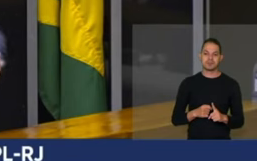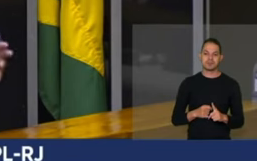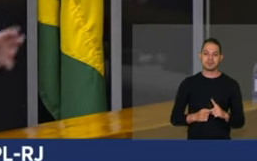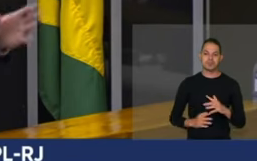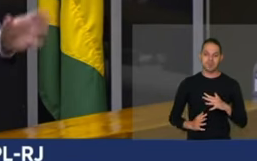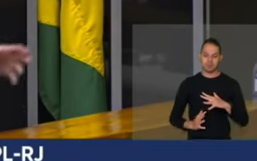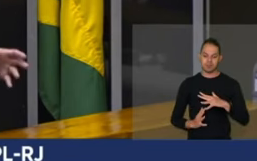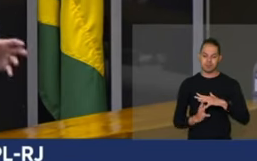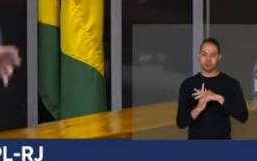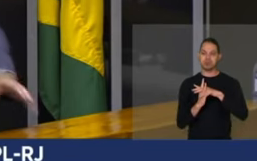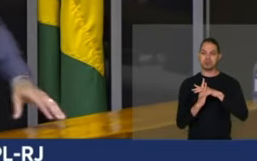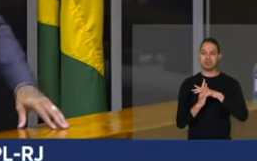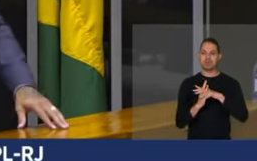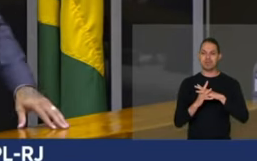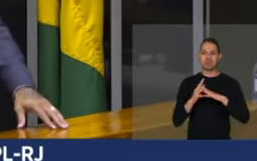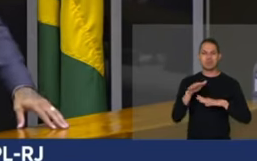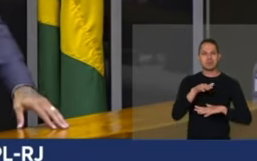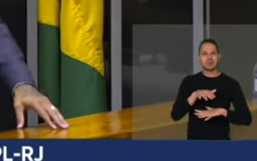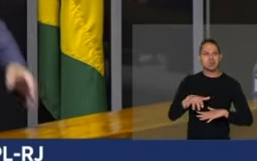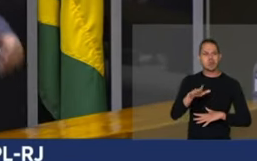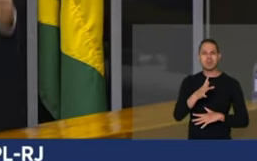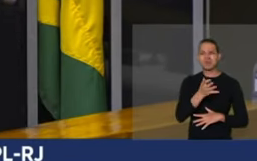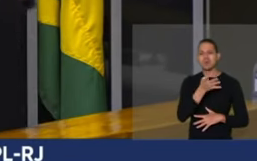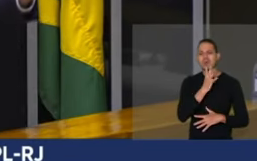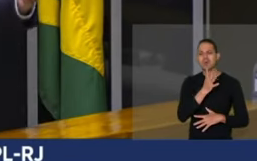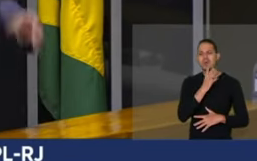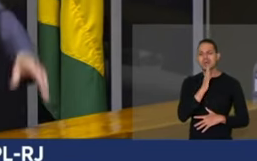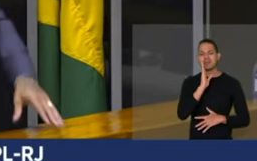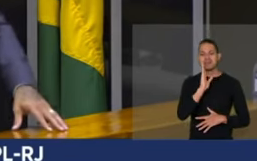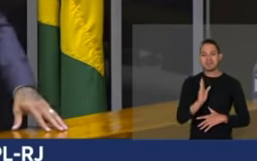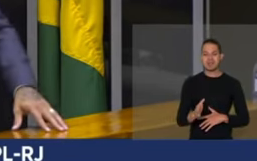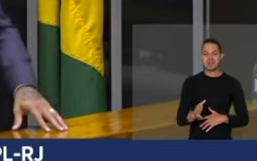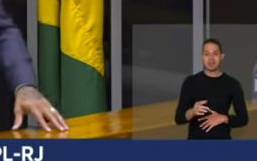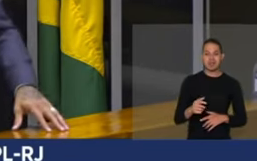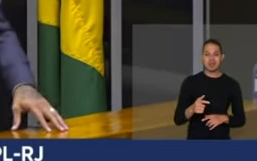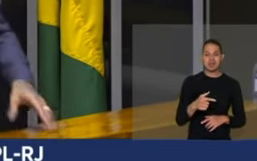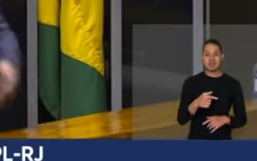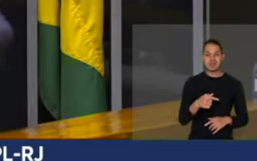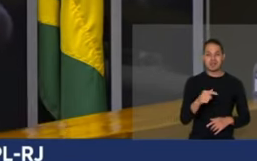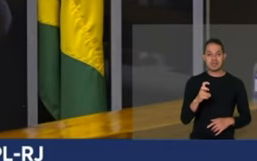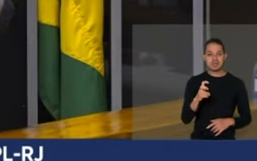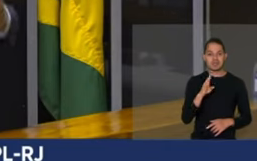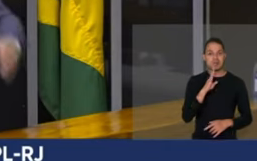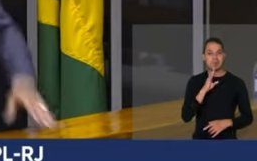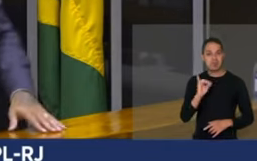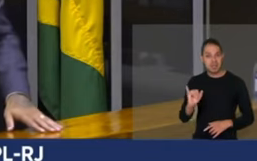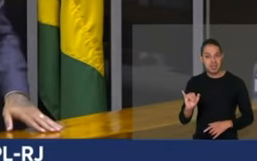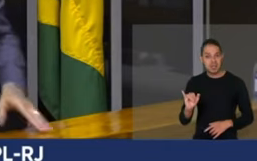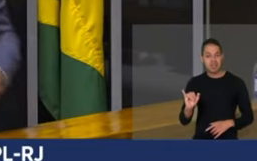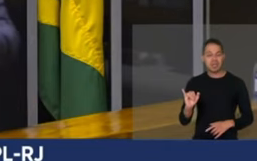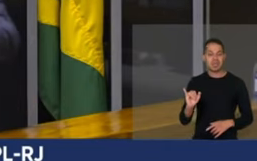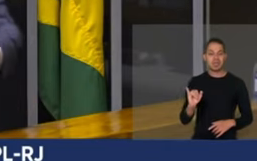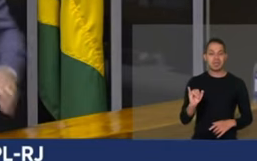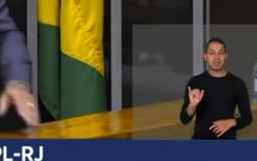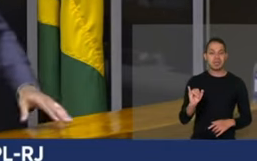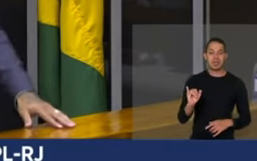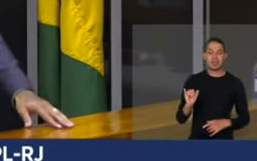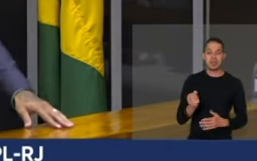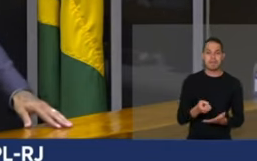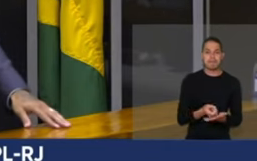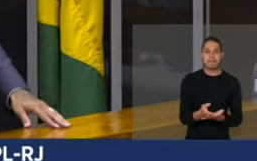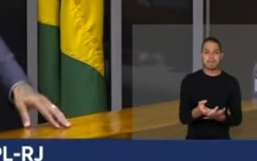gastos tudo aquilo que a gente já conhece, era 75 bilhões para o benefício